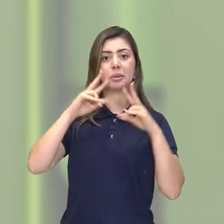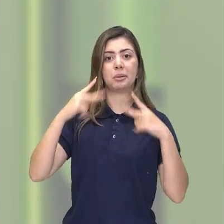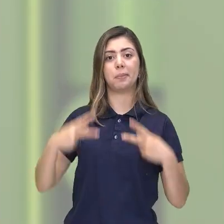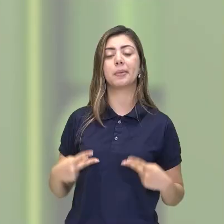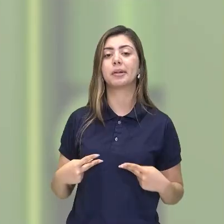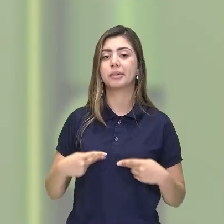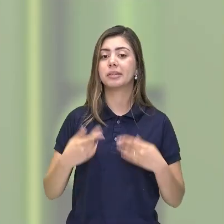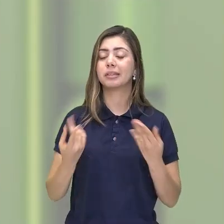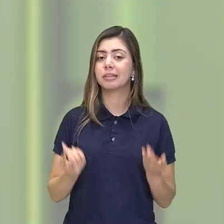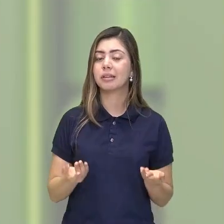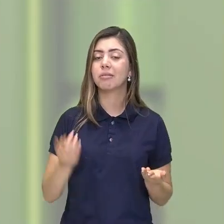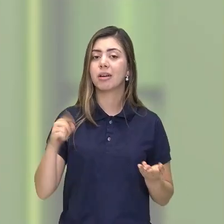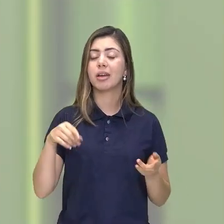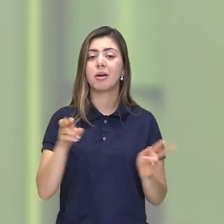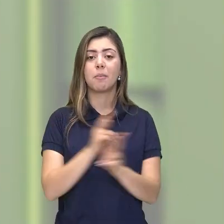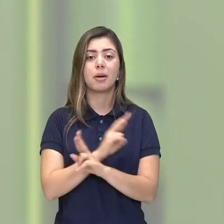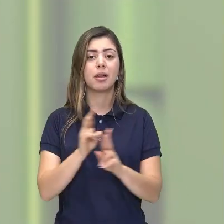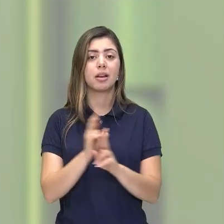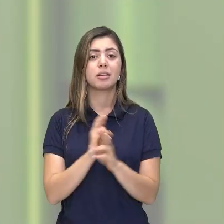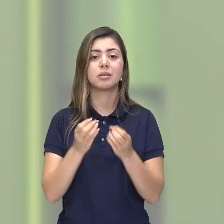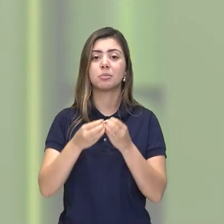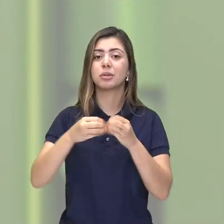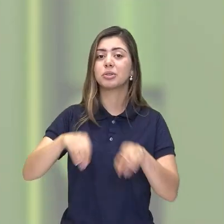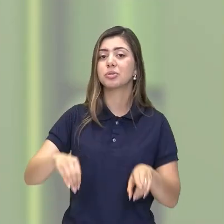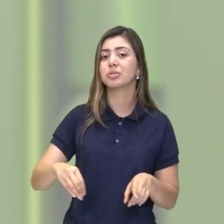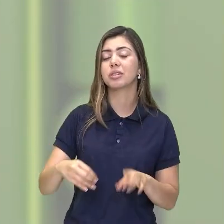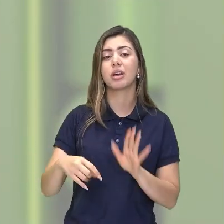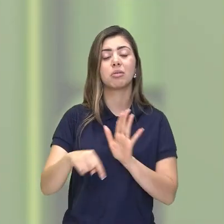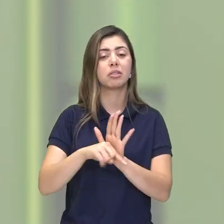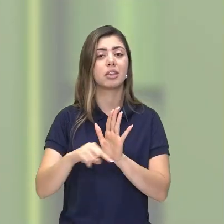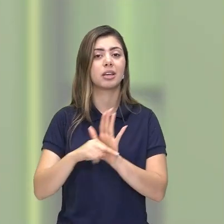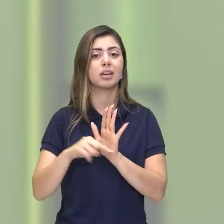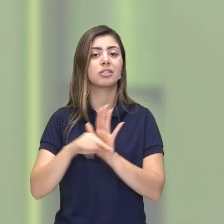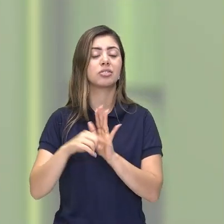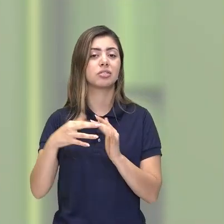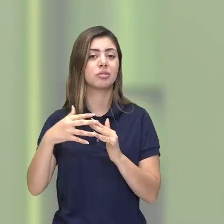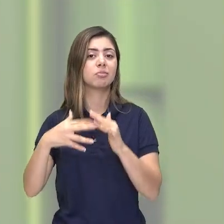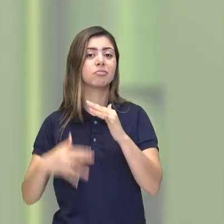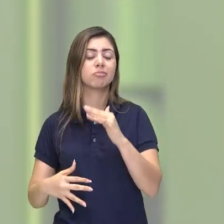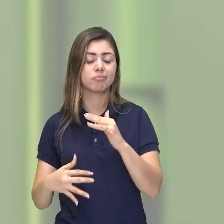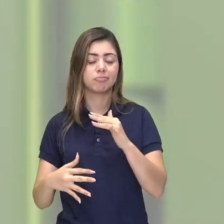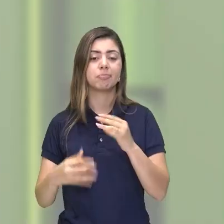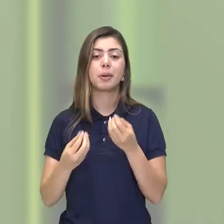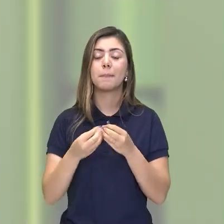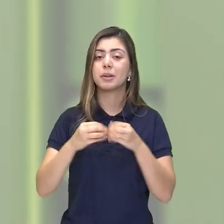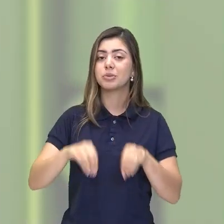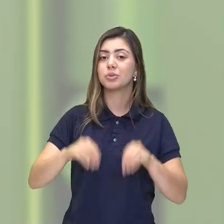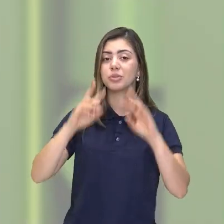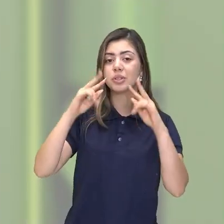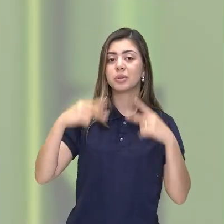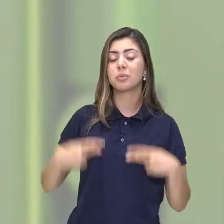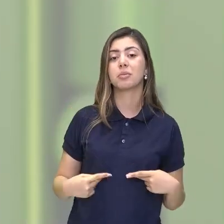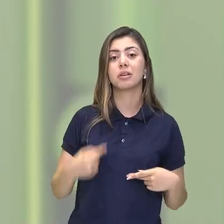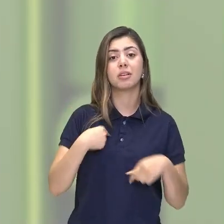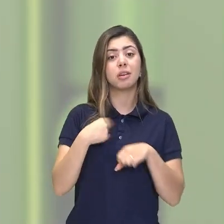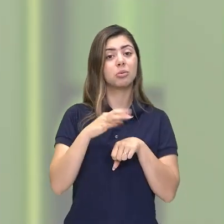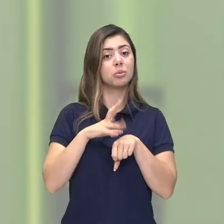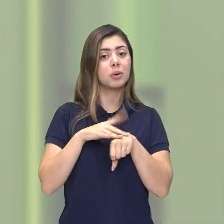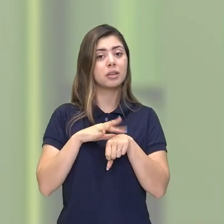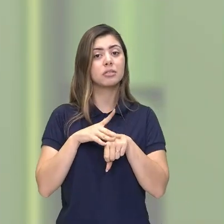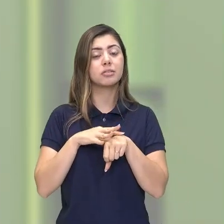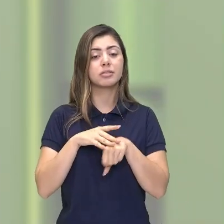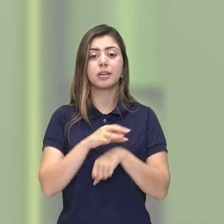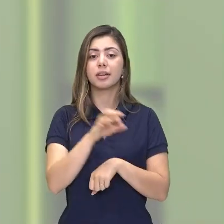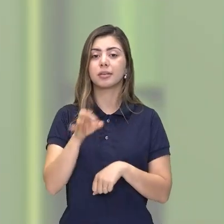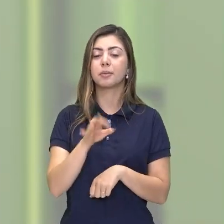uma relação desarmônica porque vai causar danos ao meu corpo, ao meu organismo, né? Eu vou ficar doente, tá certo? Então,